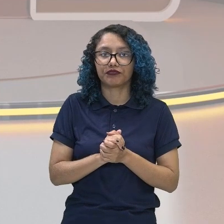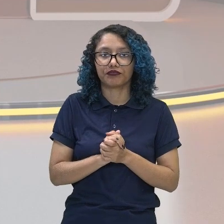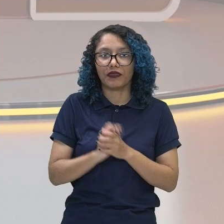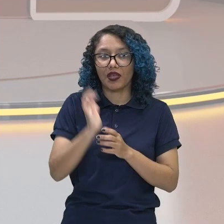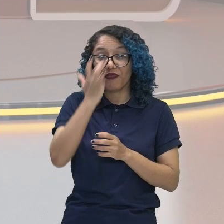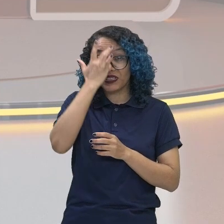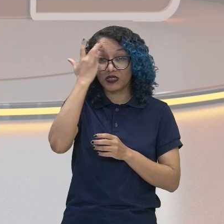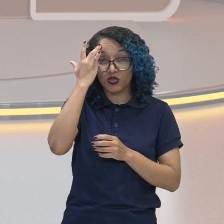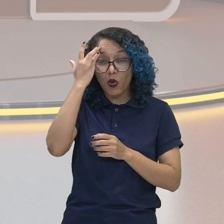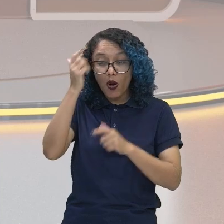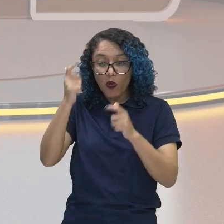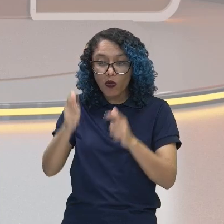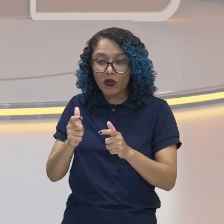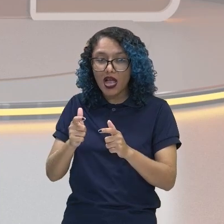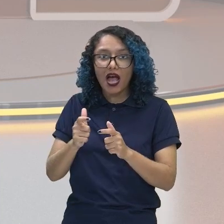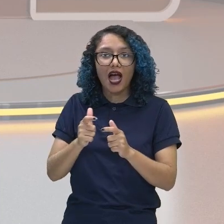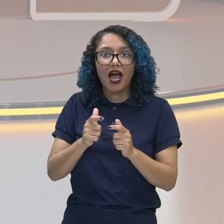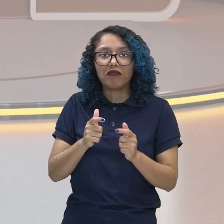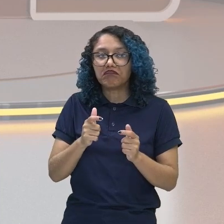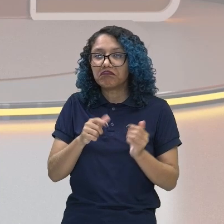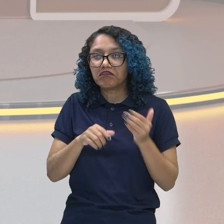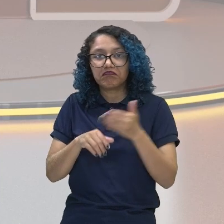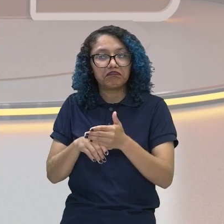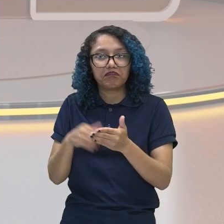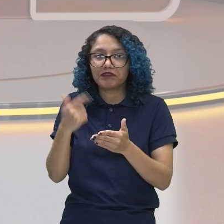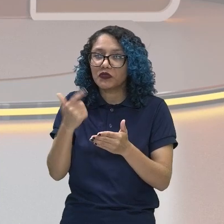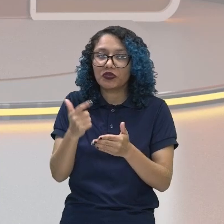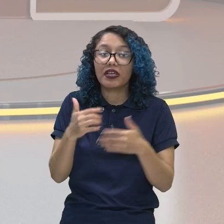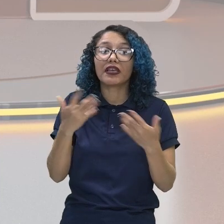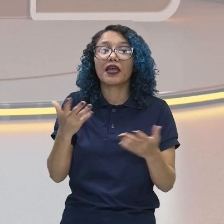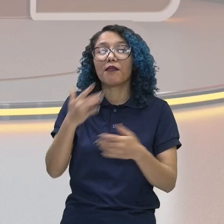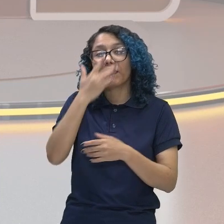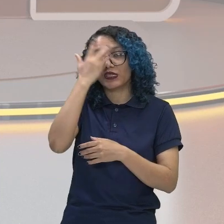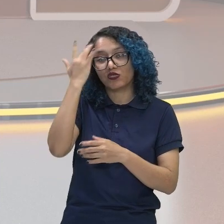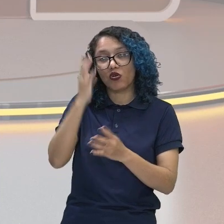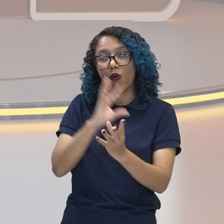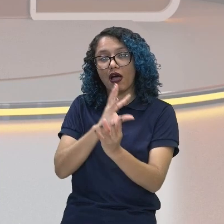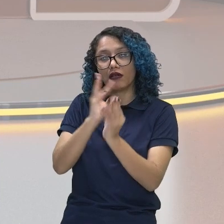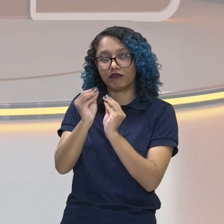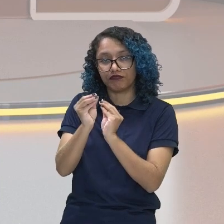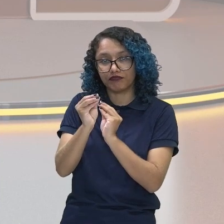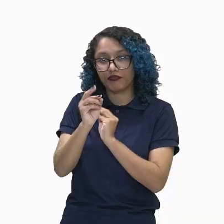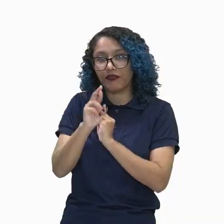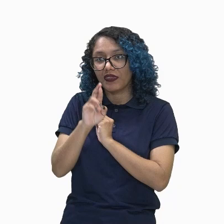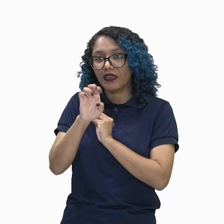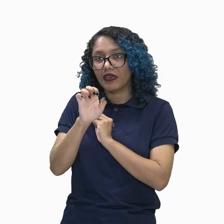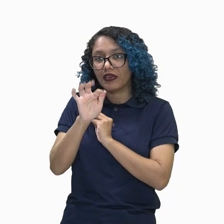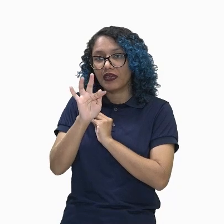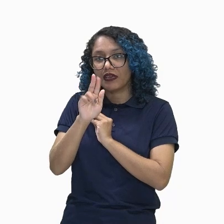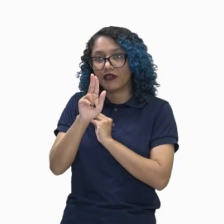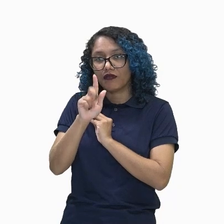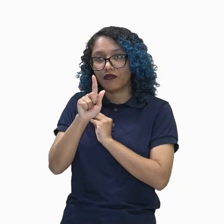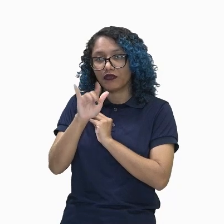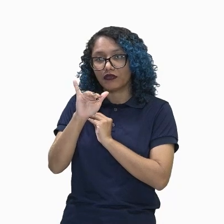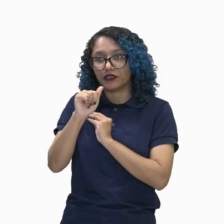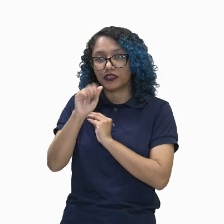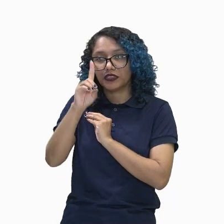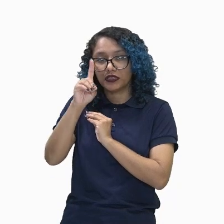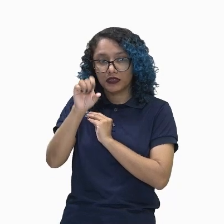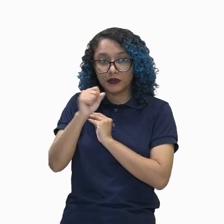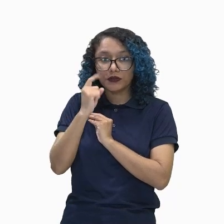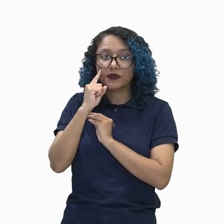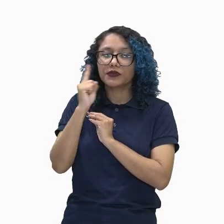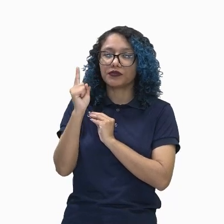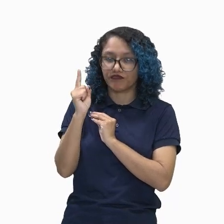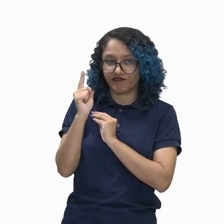para onde ir, que são os refugiados, tá? Então, os refugiados, gente, são pessoas, né,